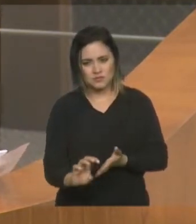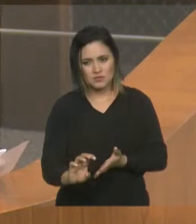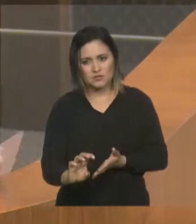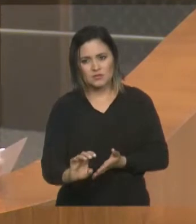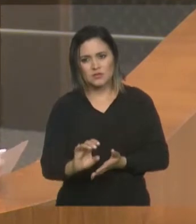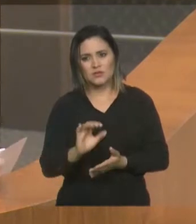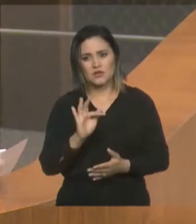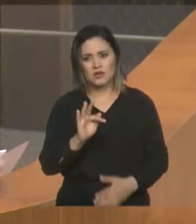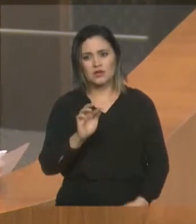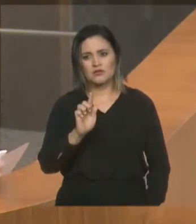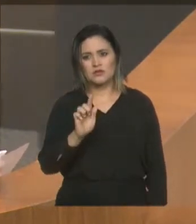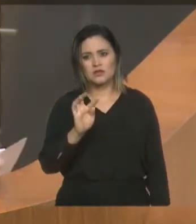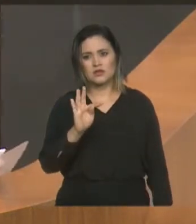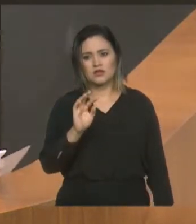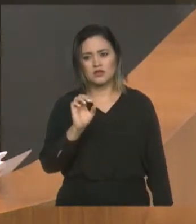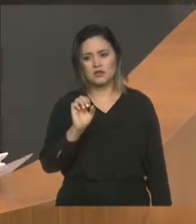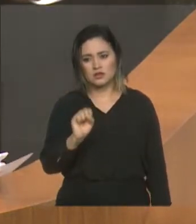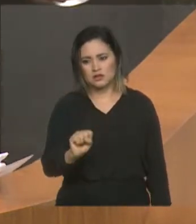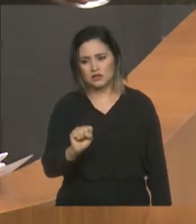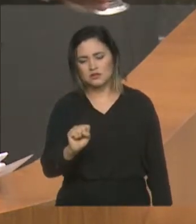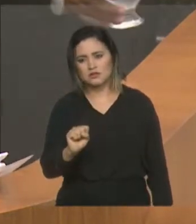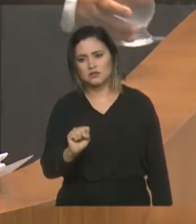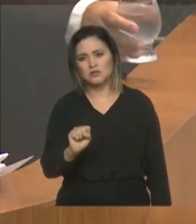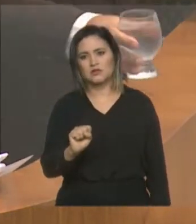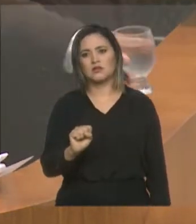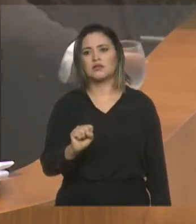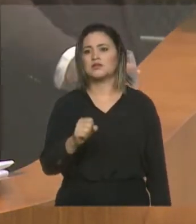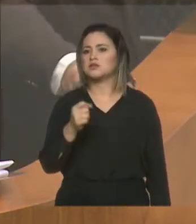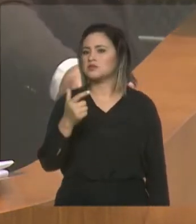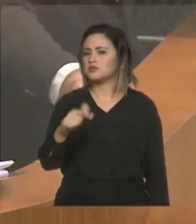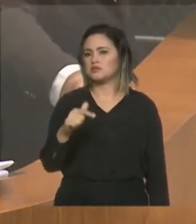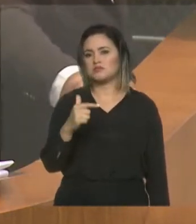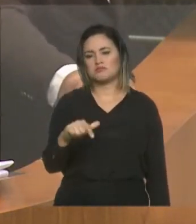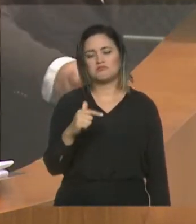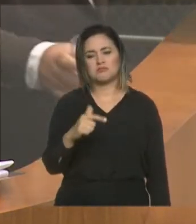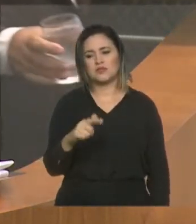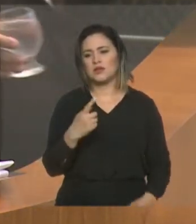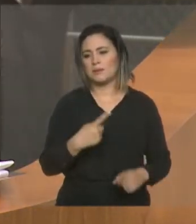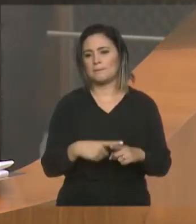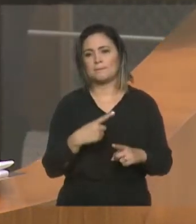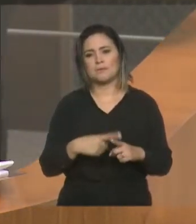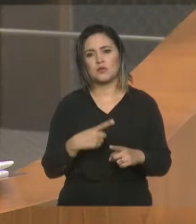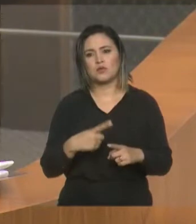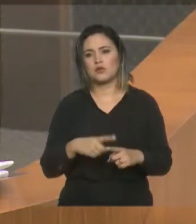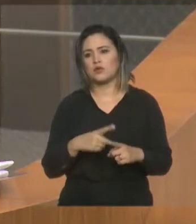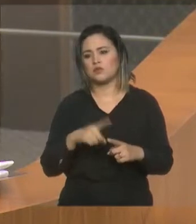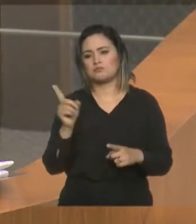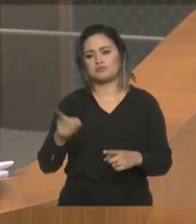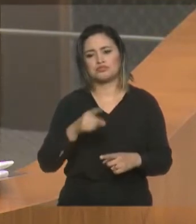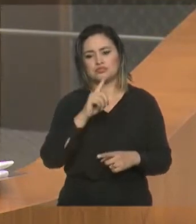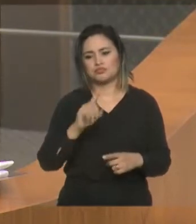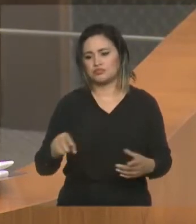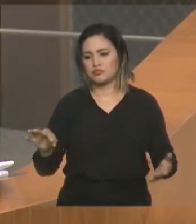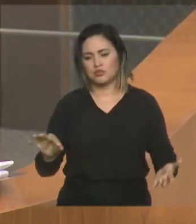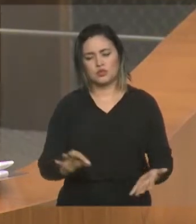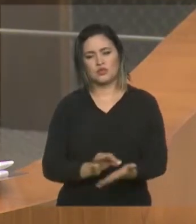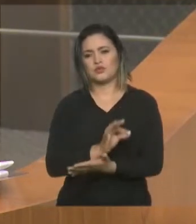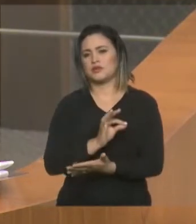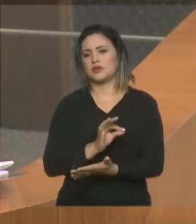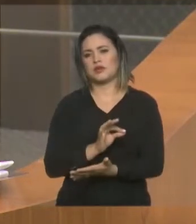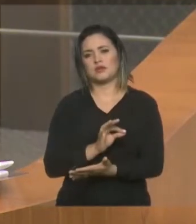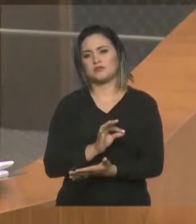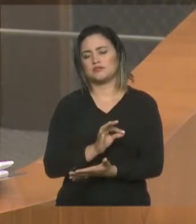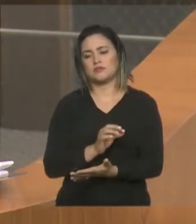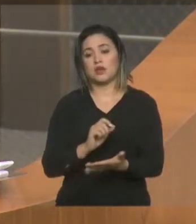sem incidência em virtude da nulidade contratual e da natureza indenizatória. Não tem amparo legal, no legal. Ele